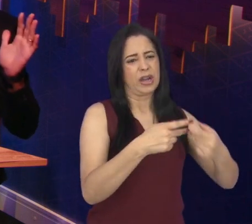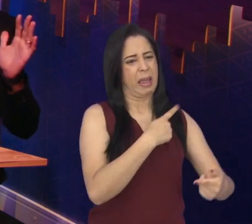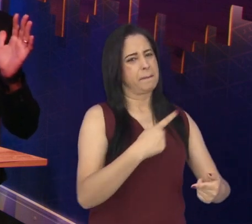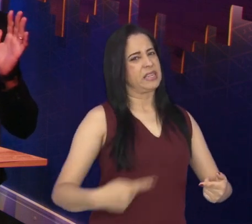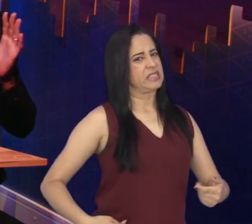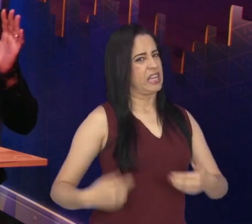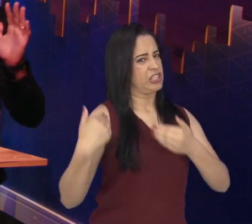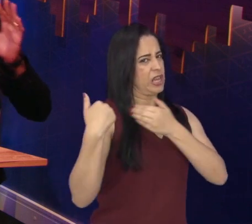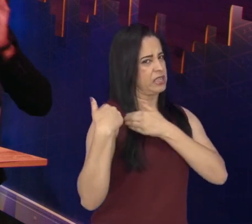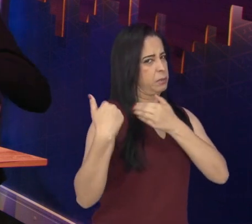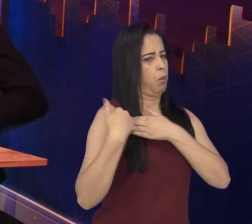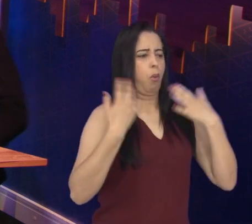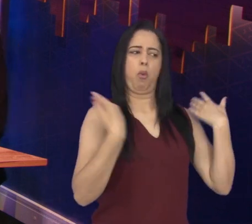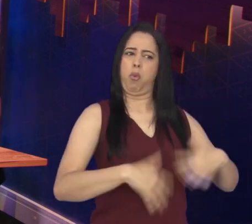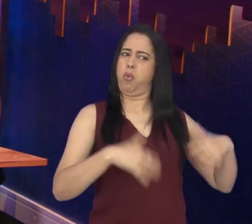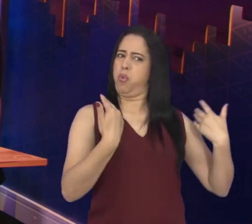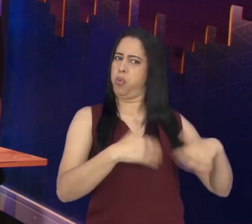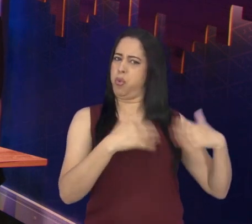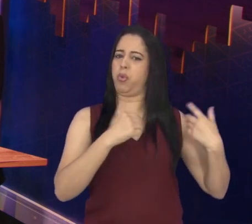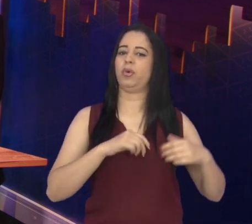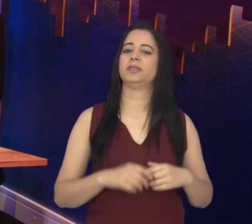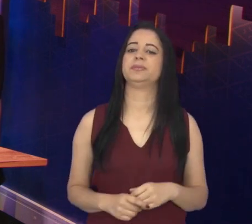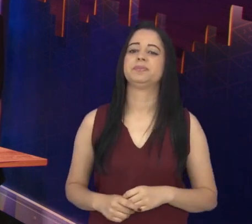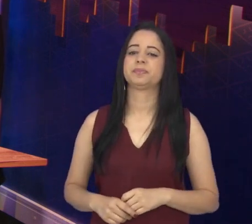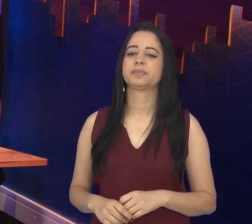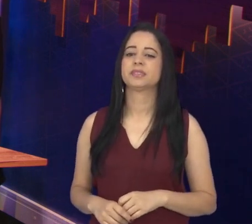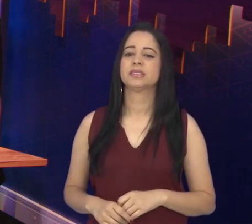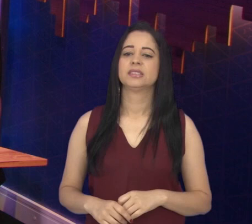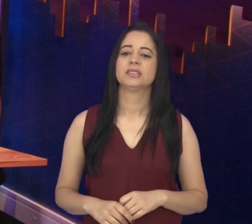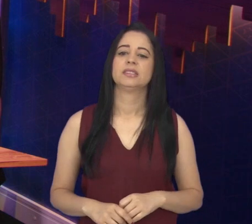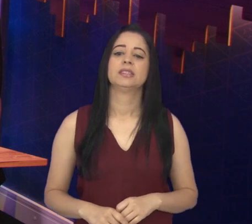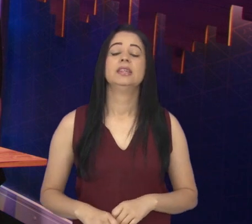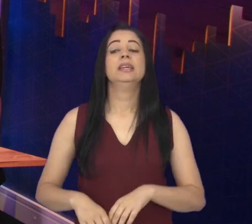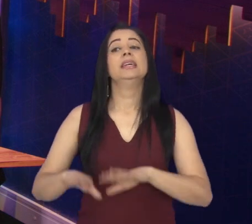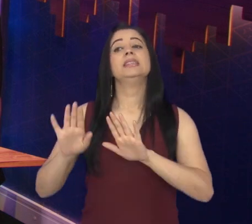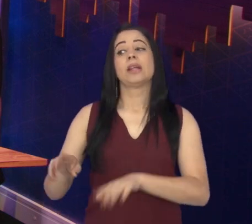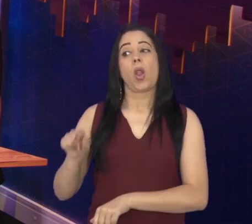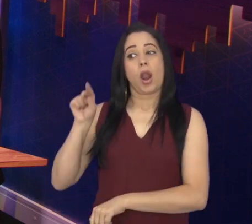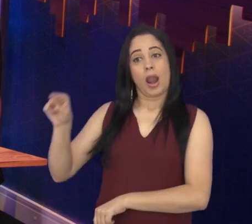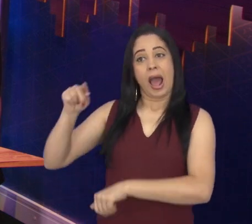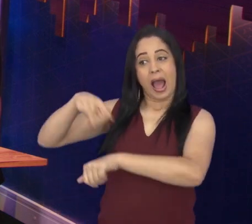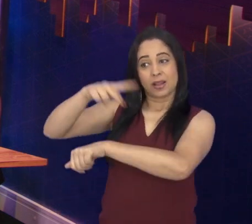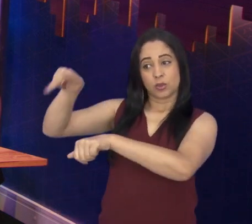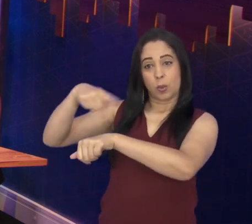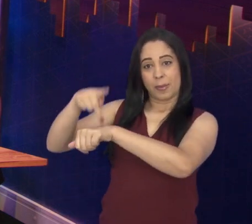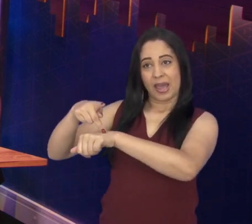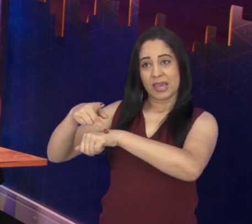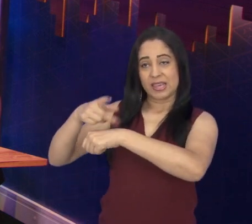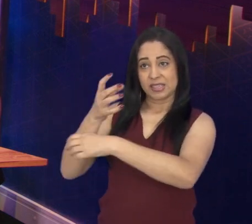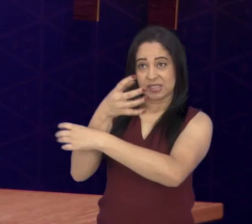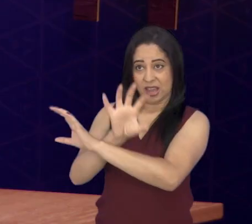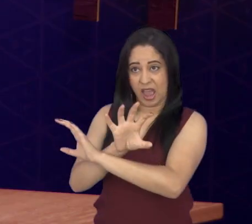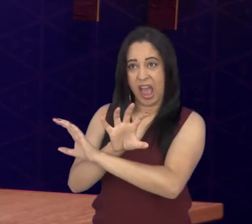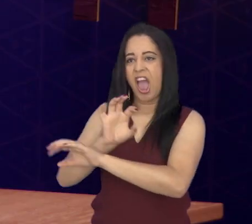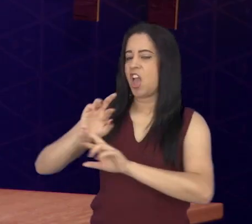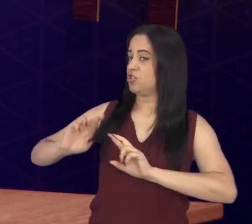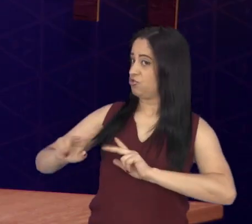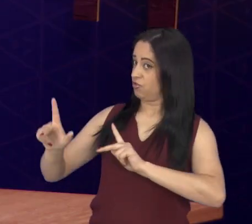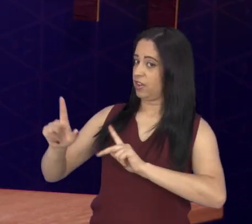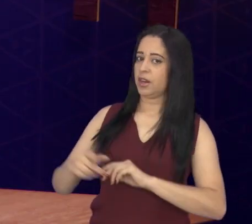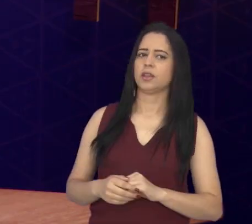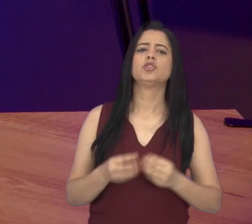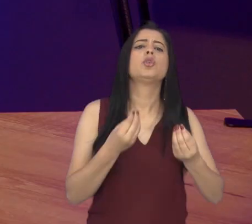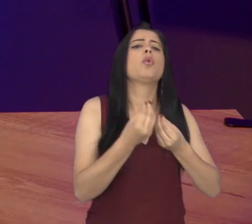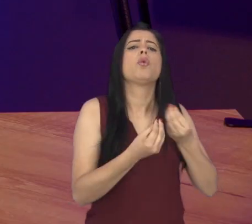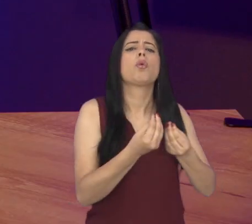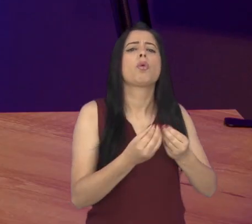na presidência. Exatamente. Entendeu? E aí vai lá, e aí é assim que é eleito. Em Wakanda é um pouquinho diferente.